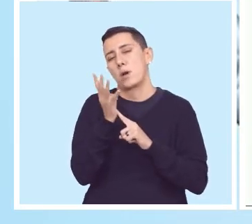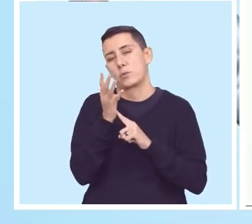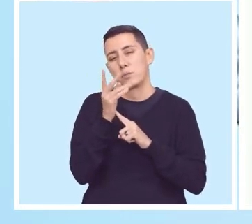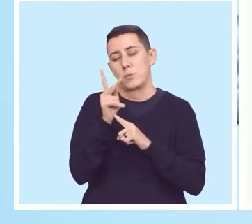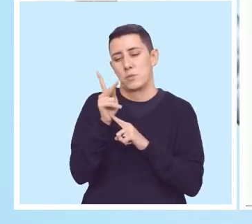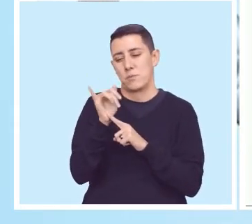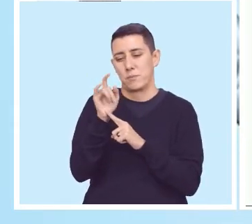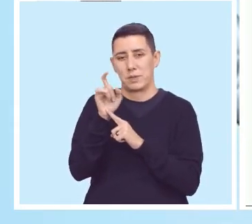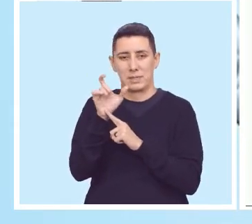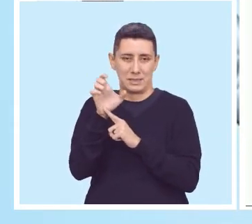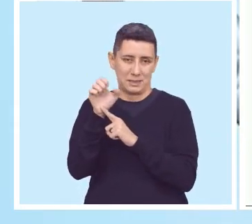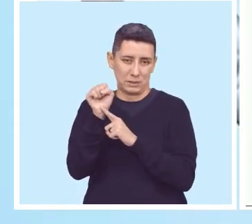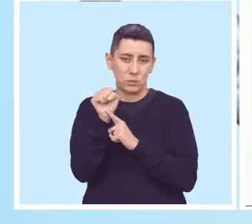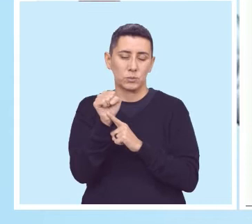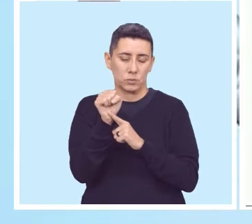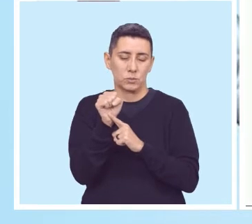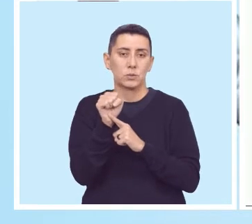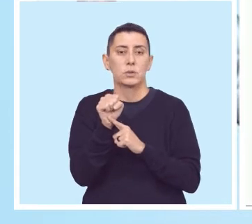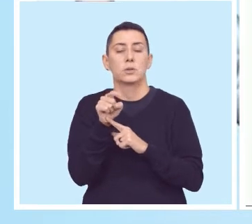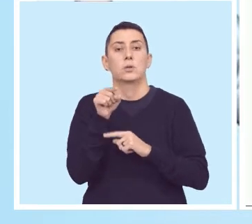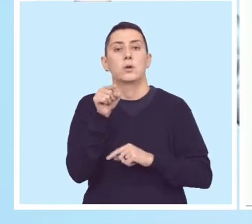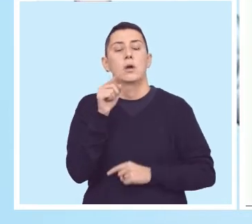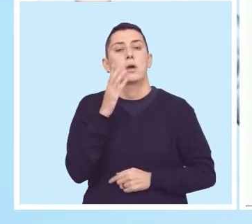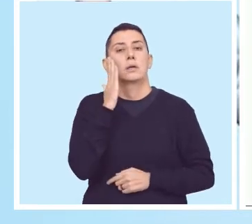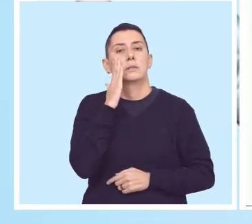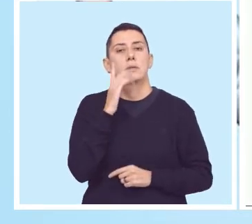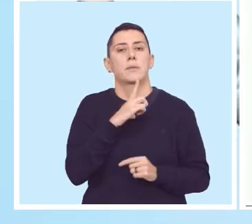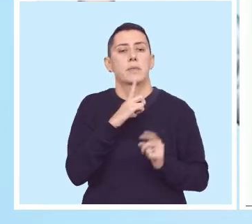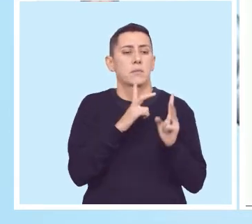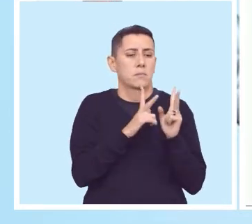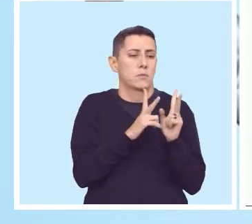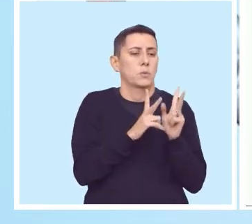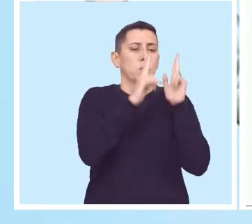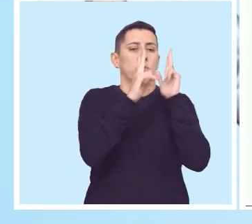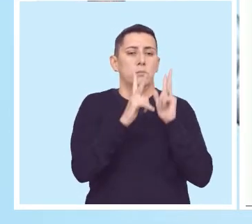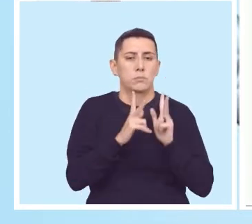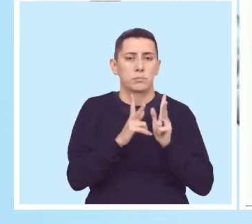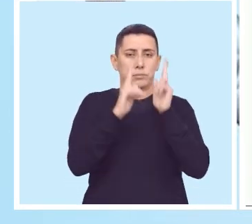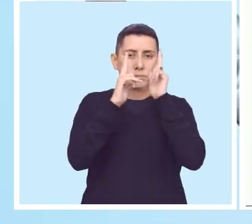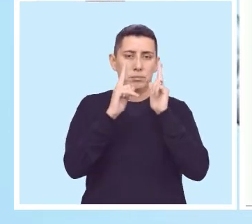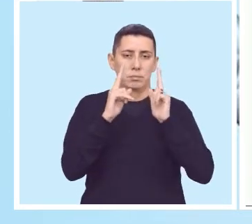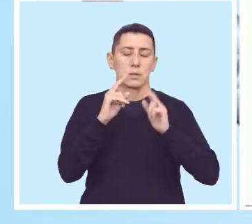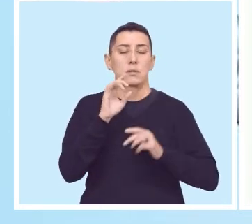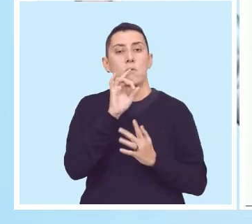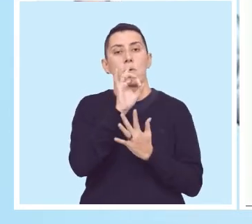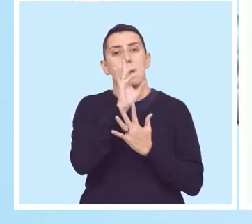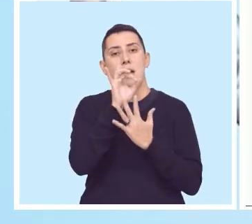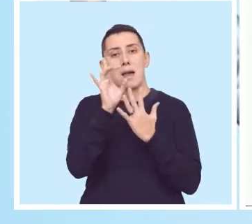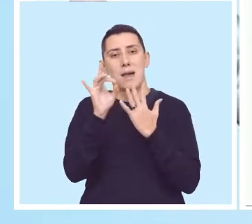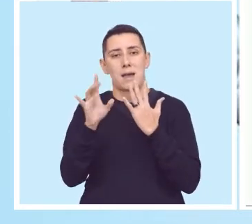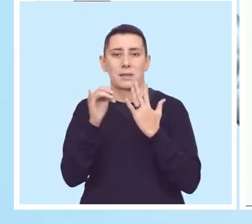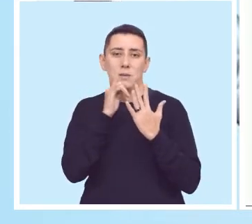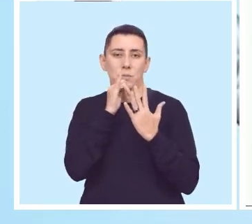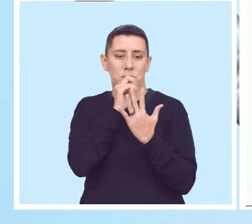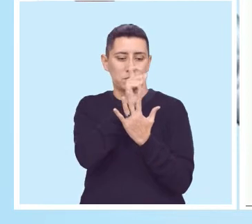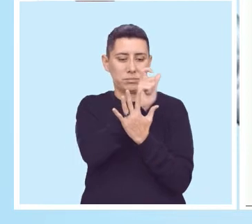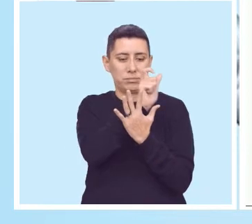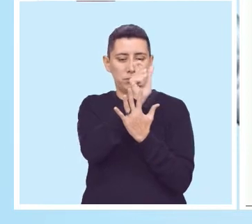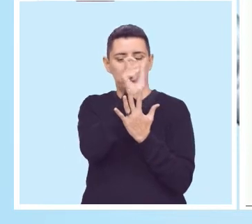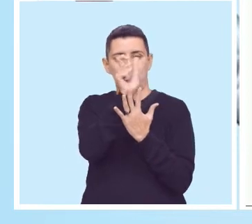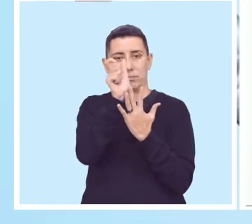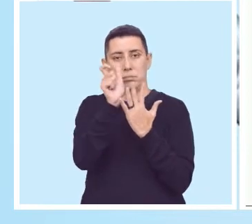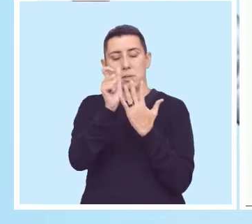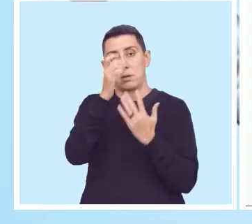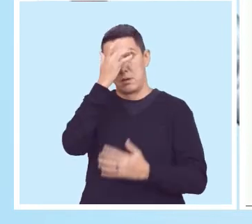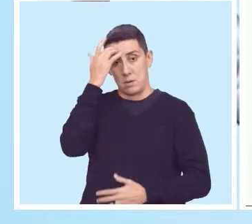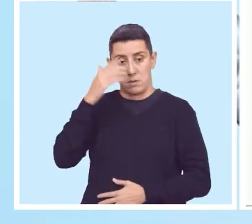imagem, e é realizado os recortes a partir desse momento. Então, para cada uma dessas janelas, o usuário que está ajudando a